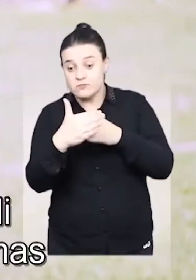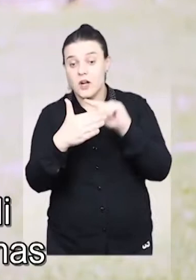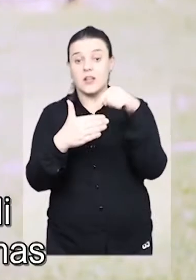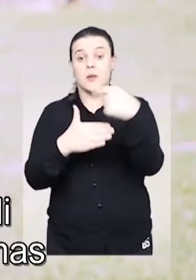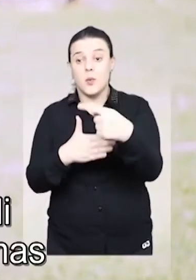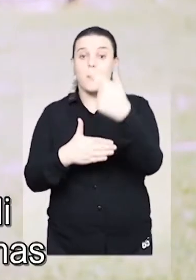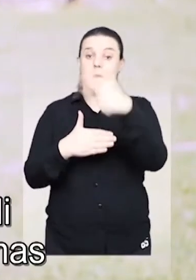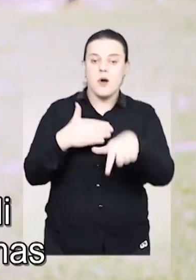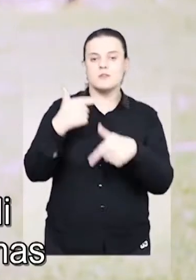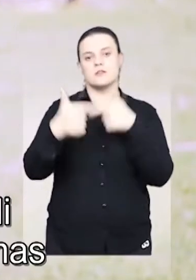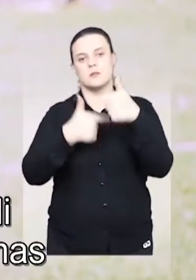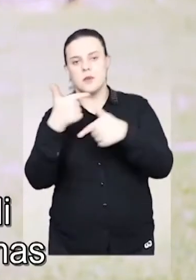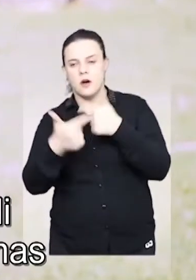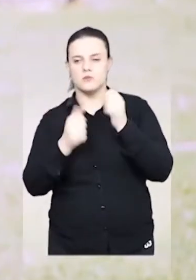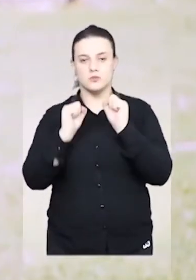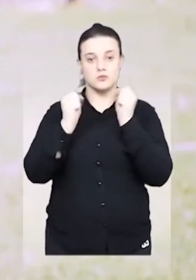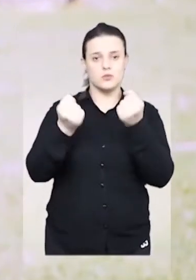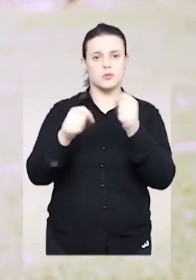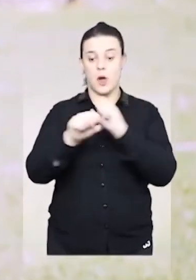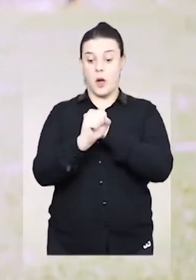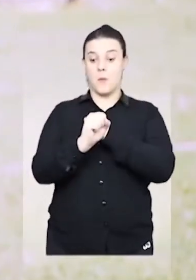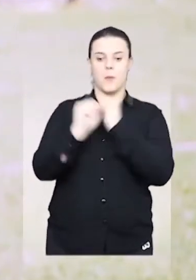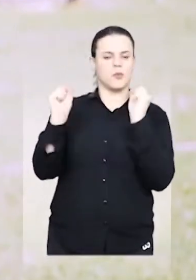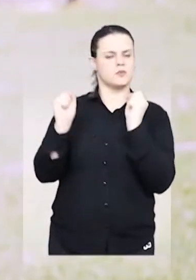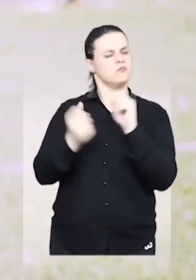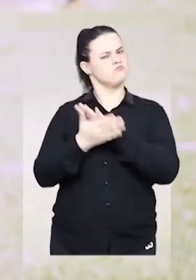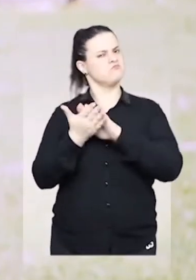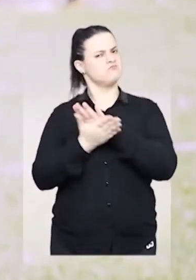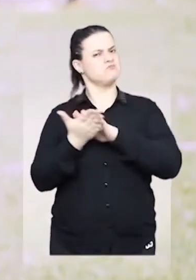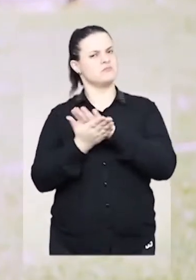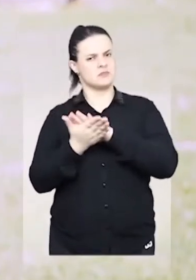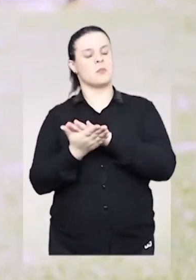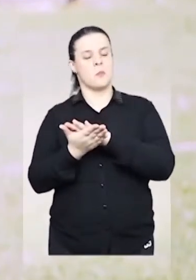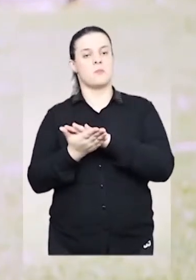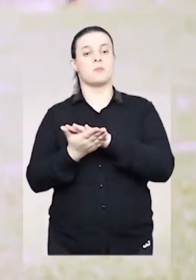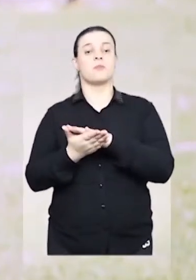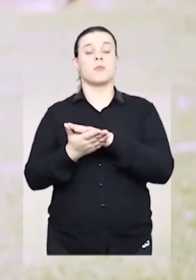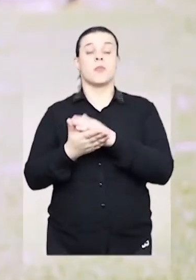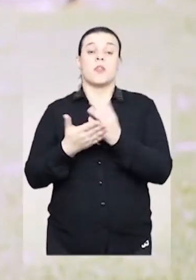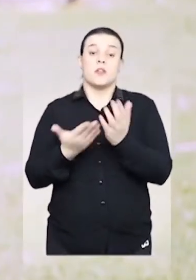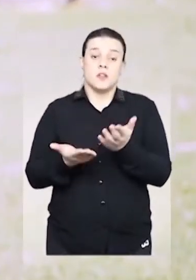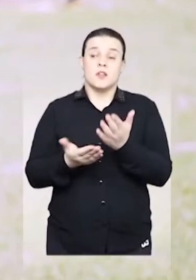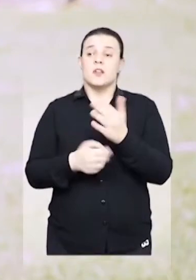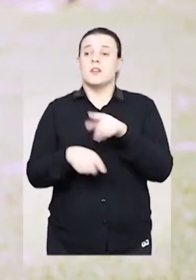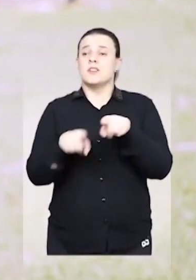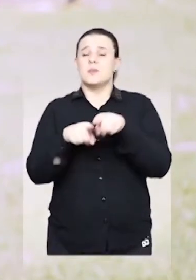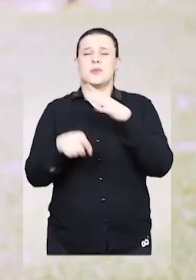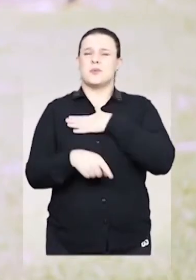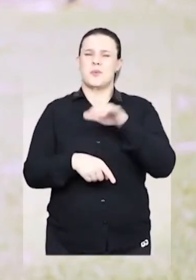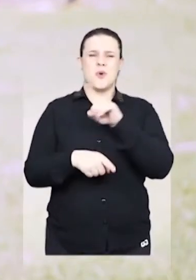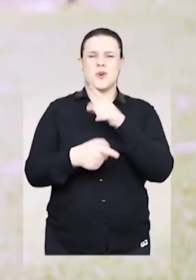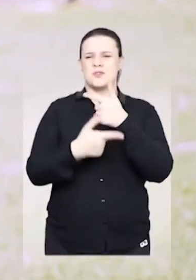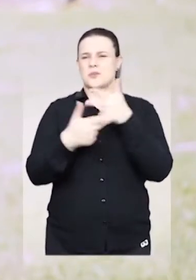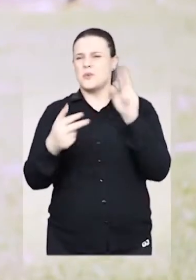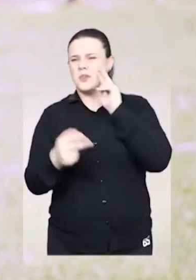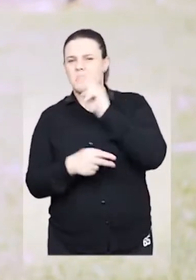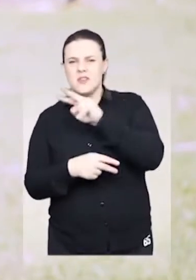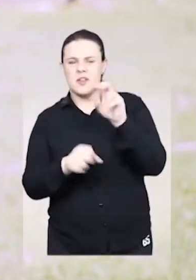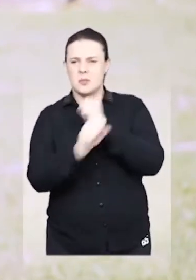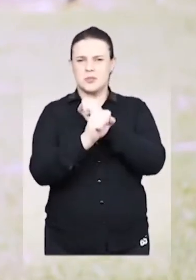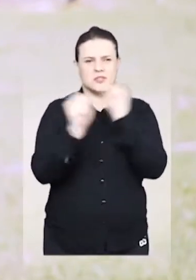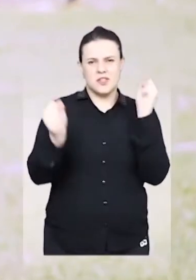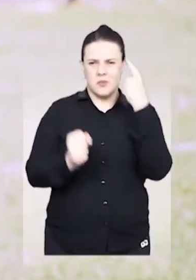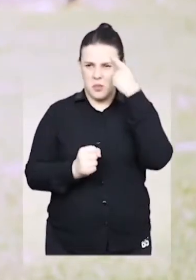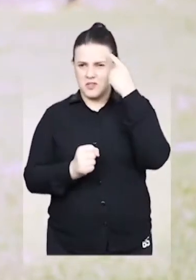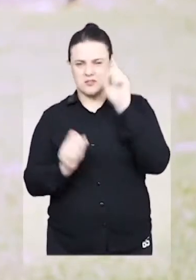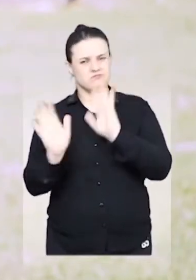requeira um pouco mais de trabalho, mas não impossibilidade. E eu não gosto de ver coisas como